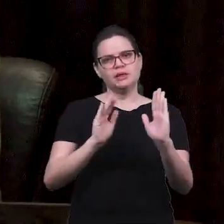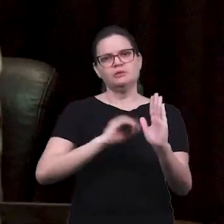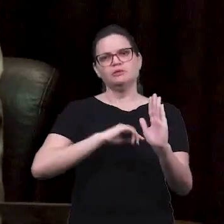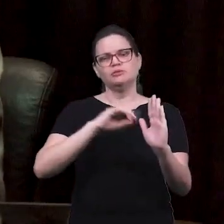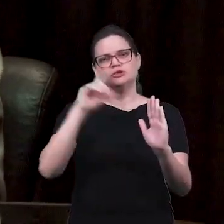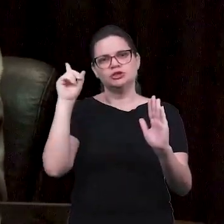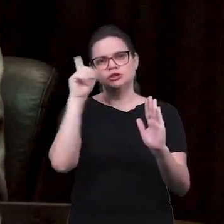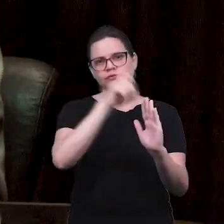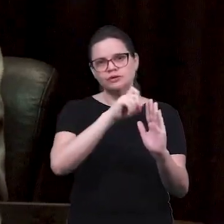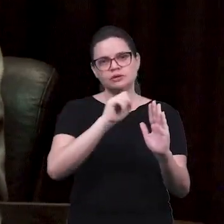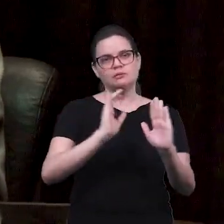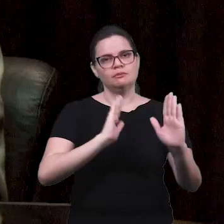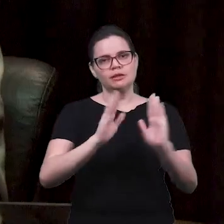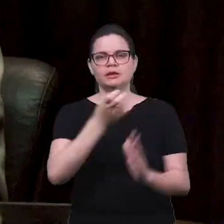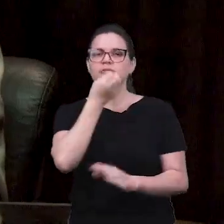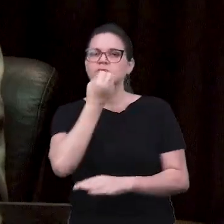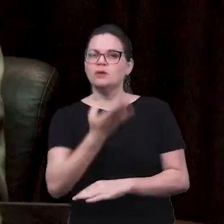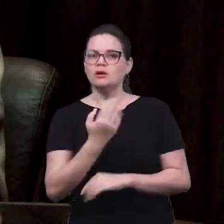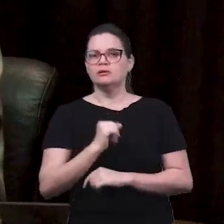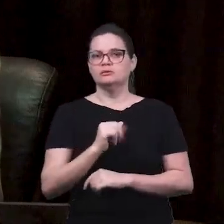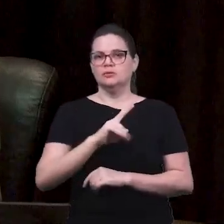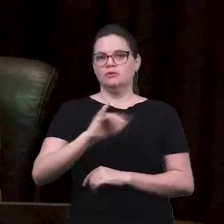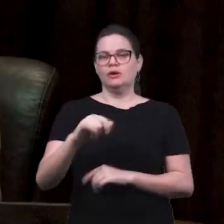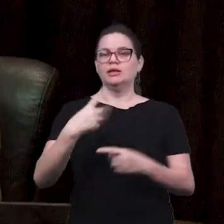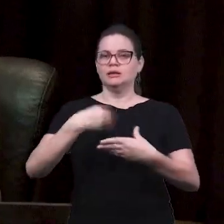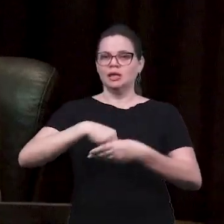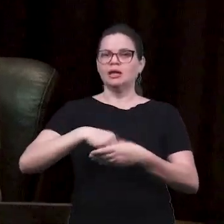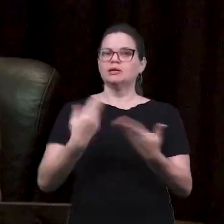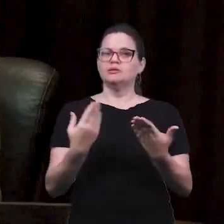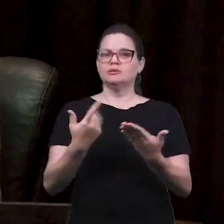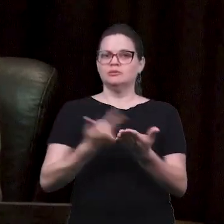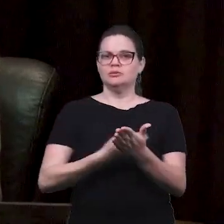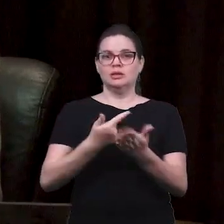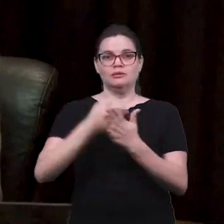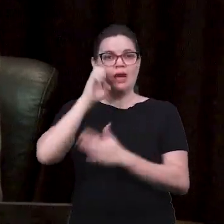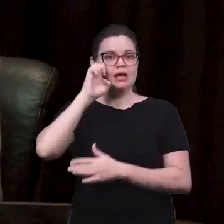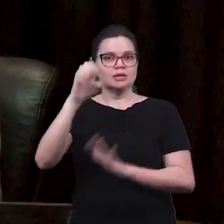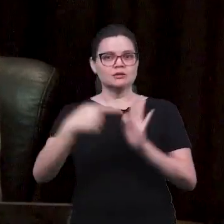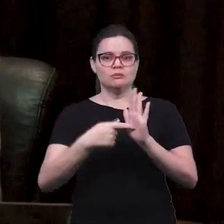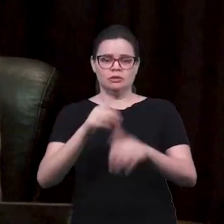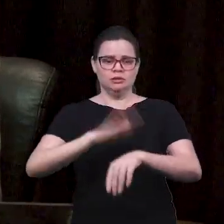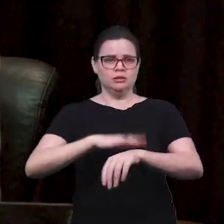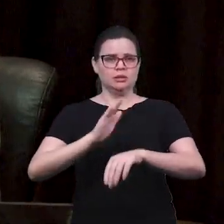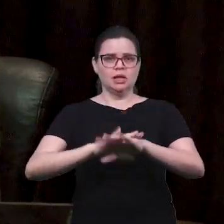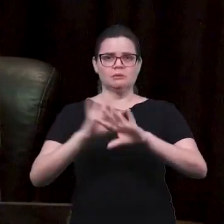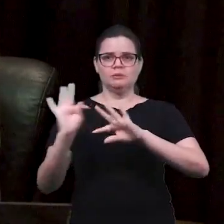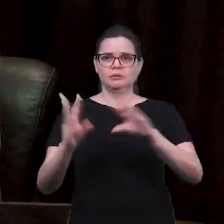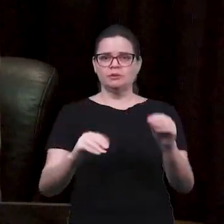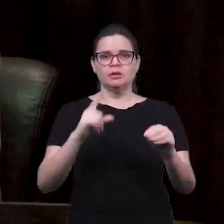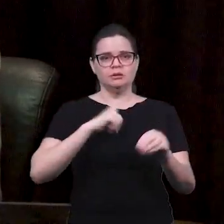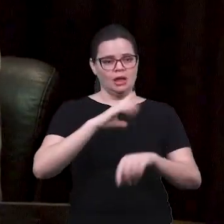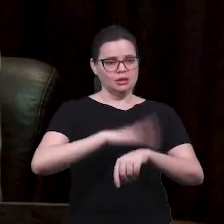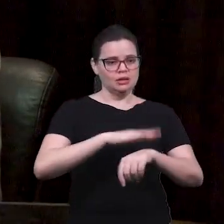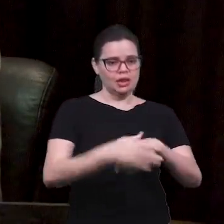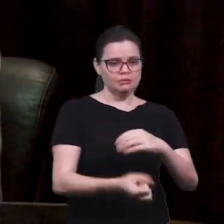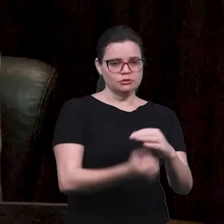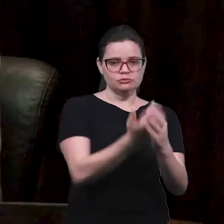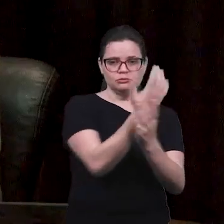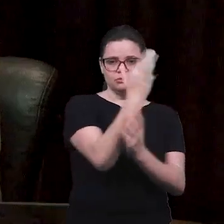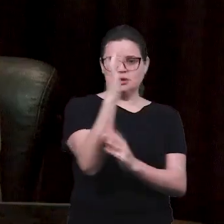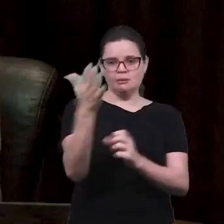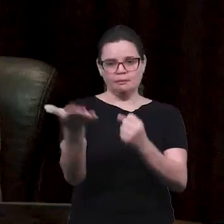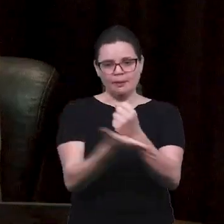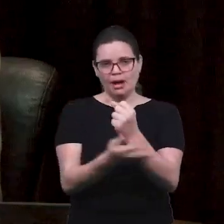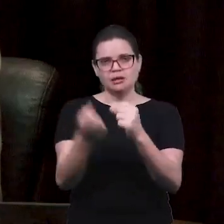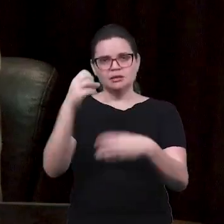né? Lá em Eclesiastes fala que há tempo para tudo. Há tempo para colher, tempo para plantar, tempo